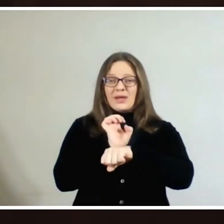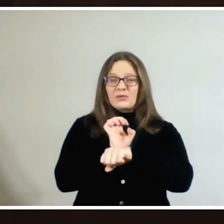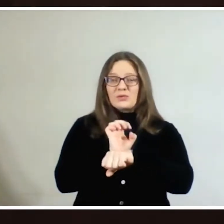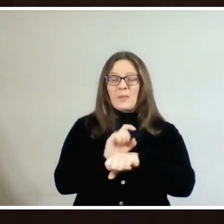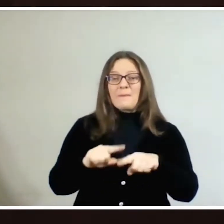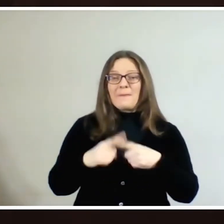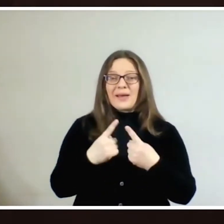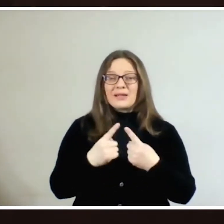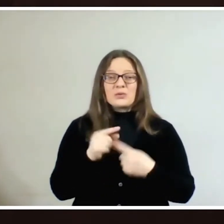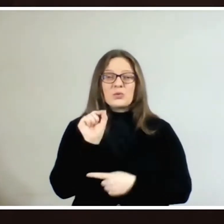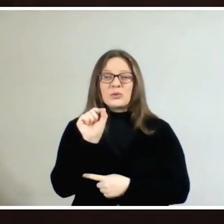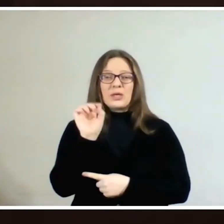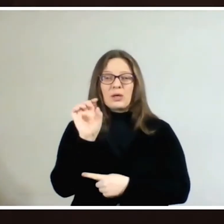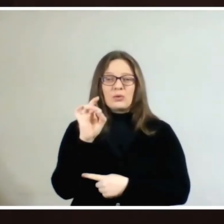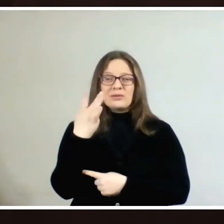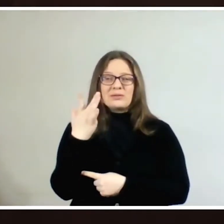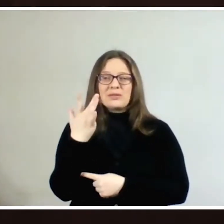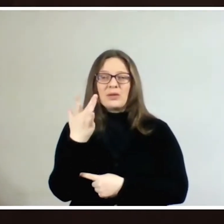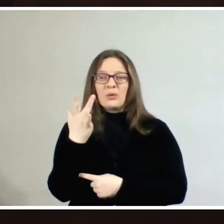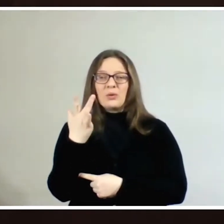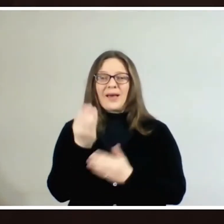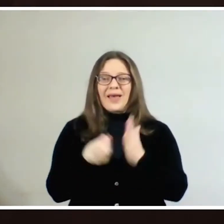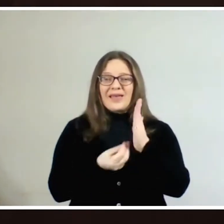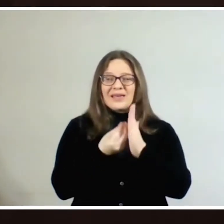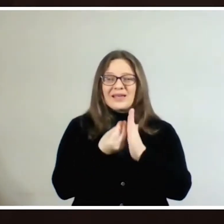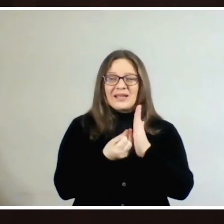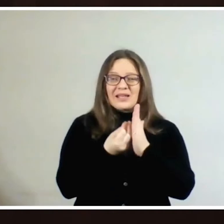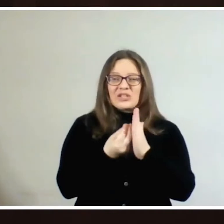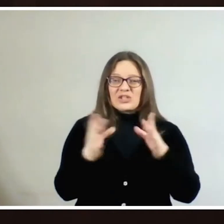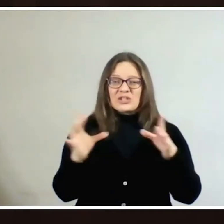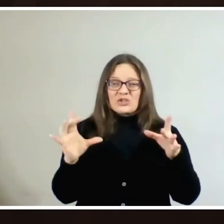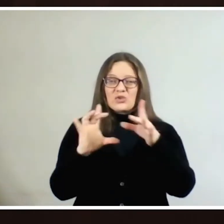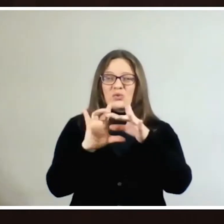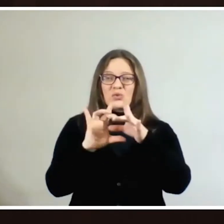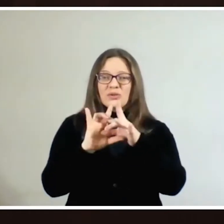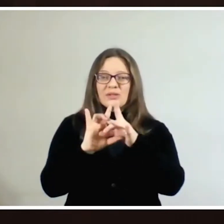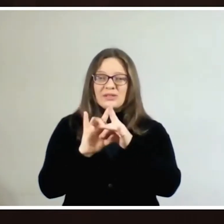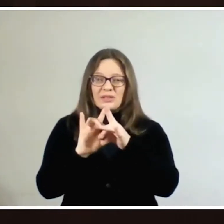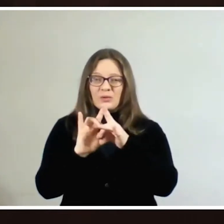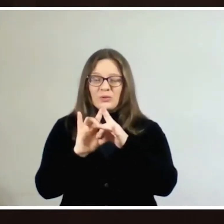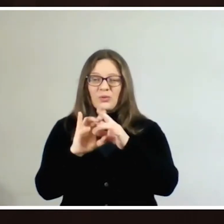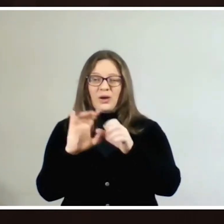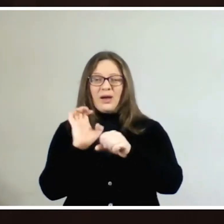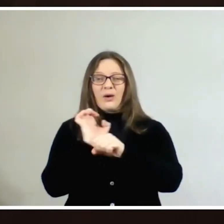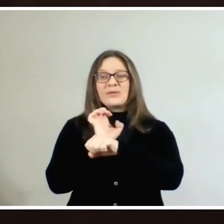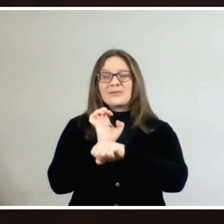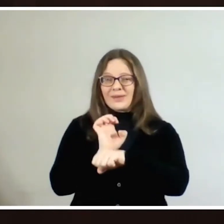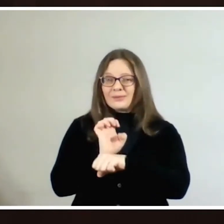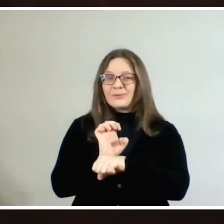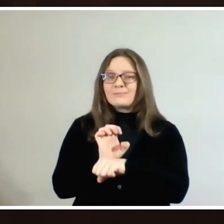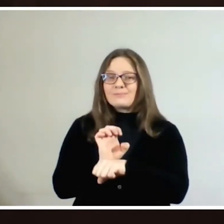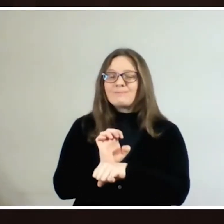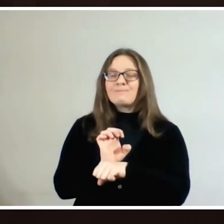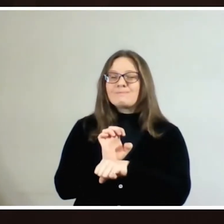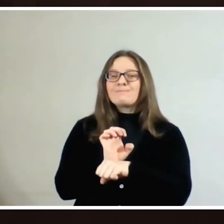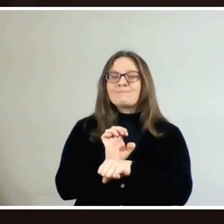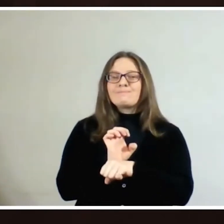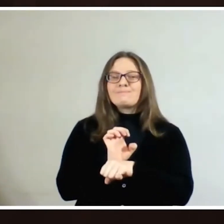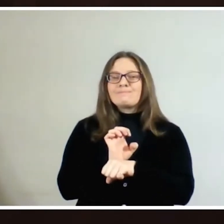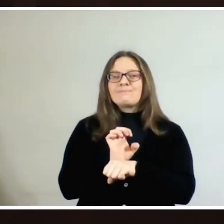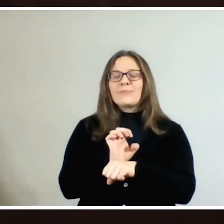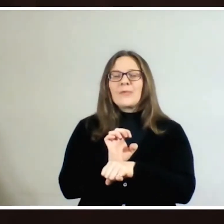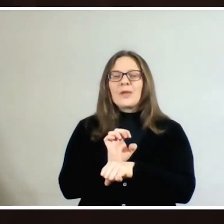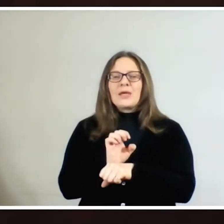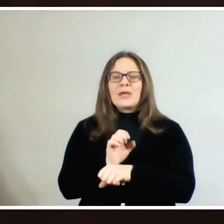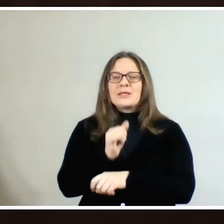acabou deformando a natureza da igreja. A igreja se tornou um assunto do Estado. Por exemplo,